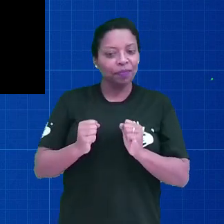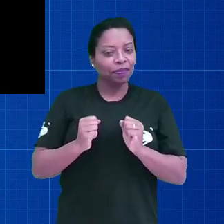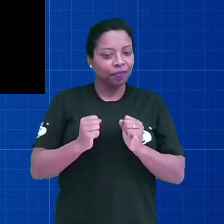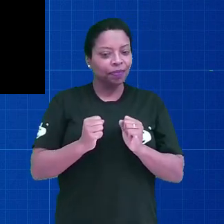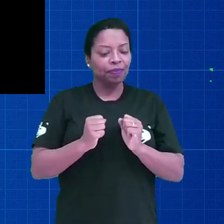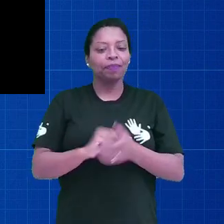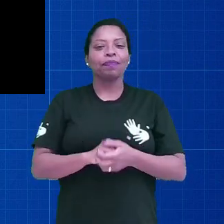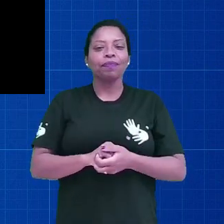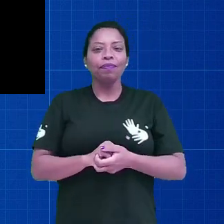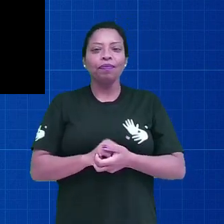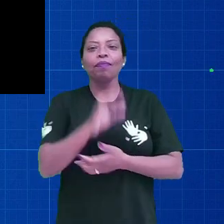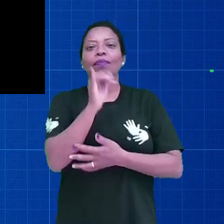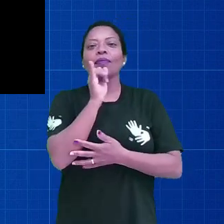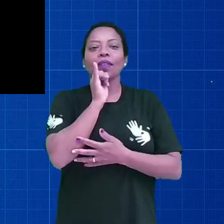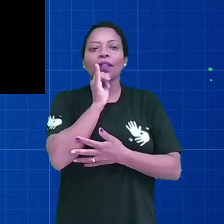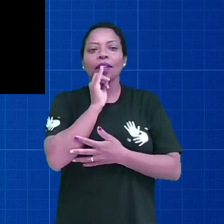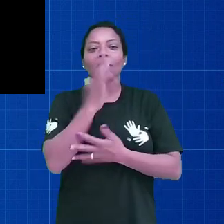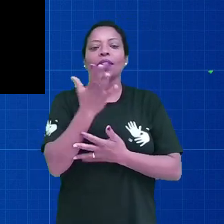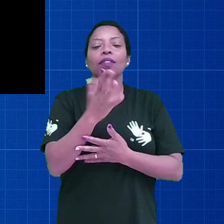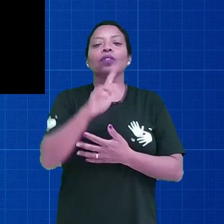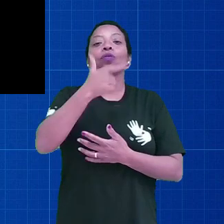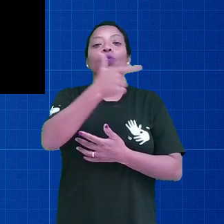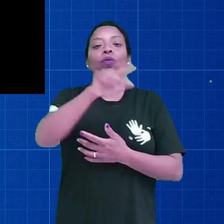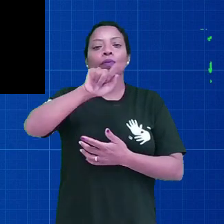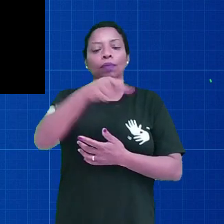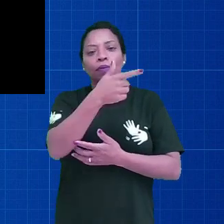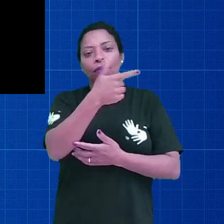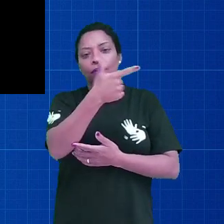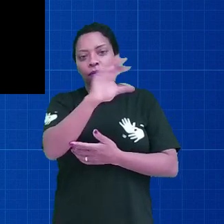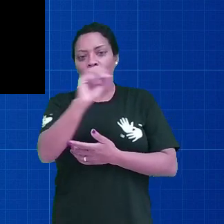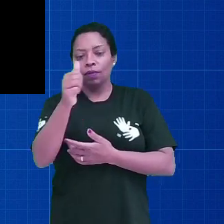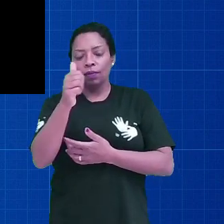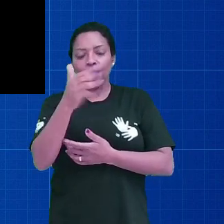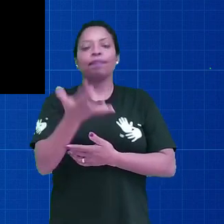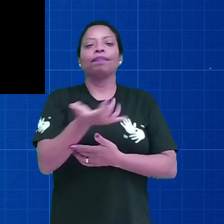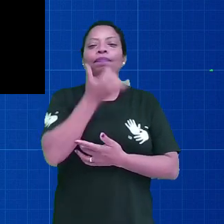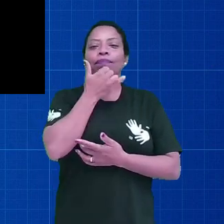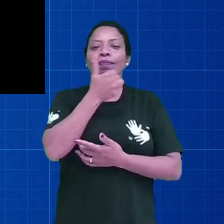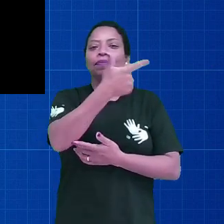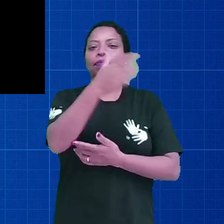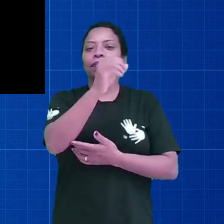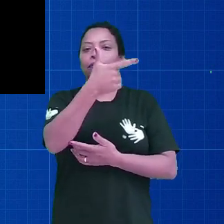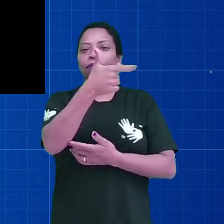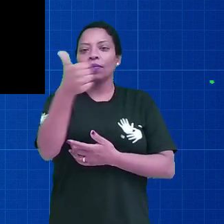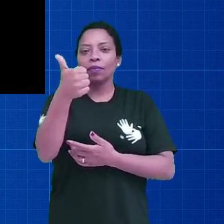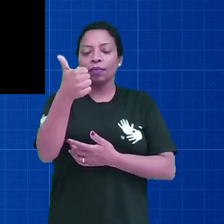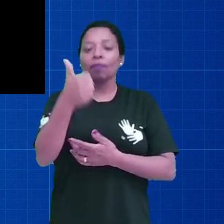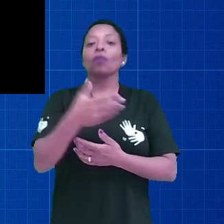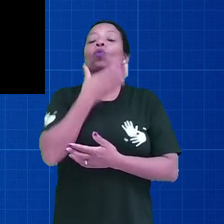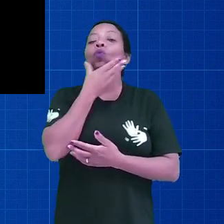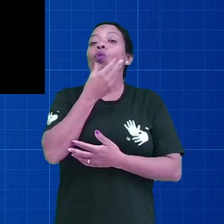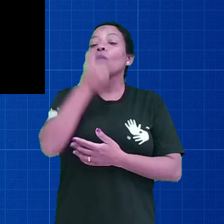Inclusive, em 2021, Bill Gates, ele lançou uma